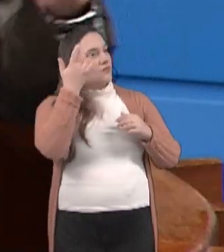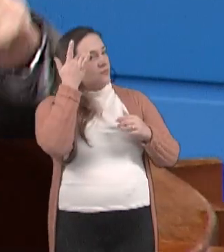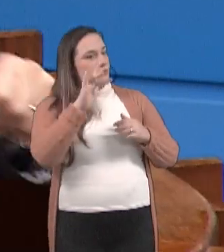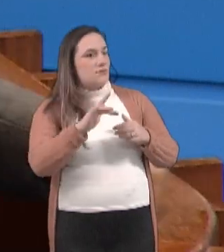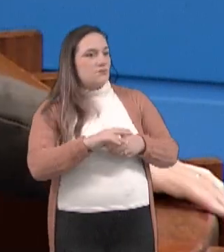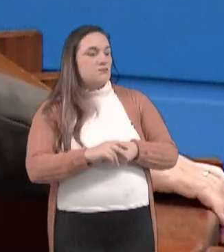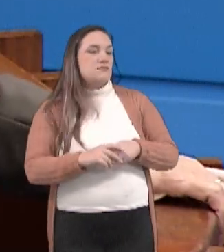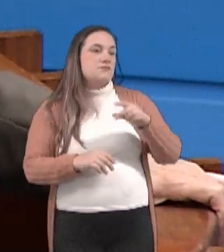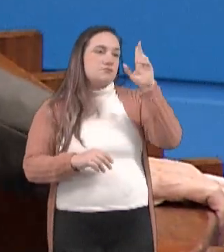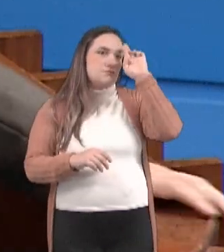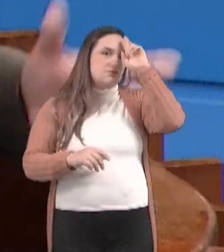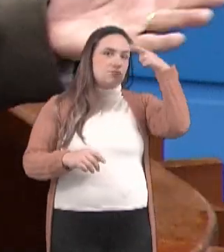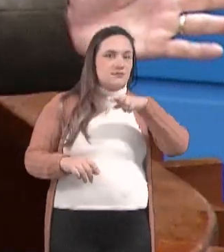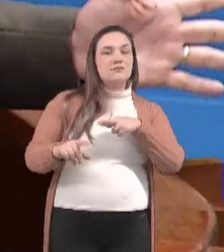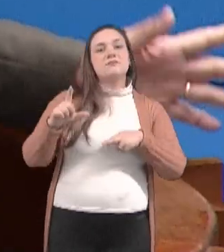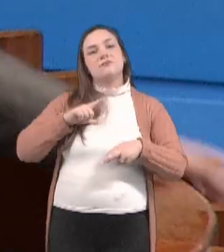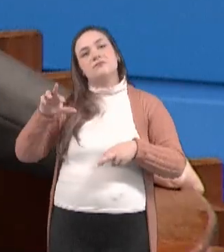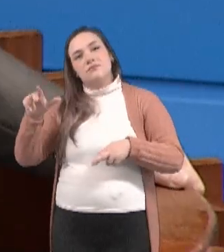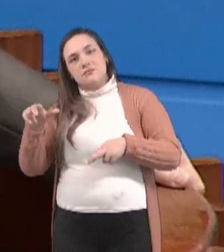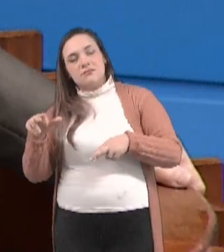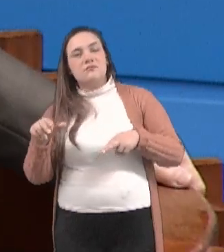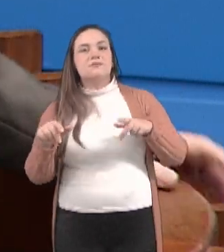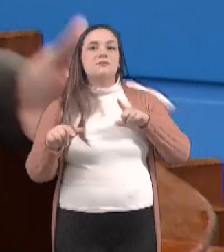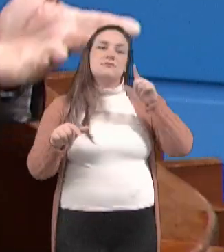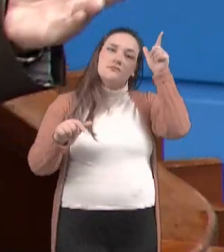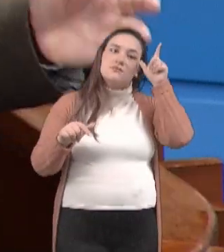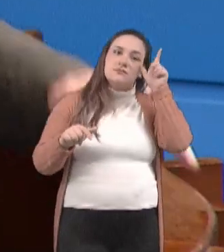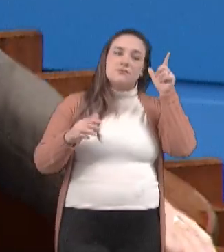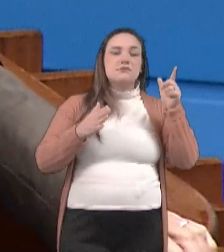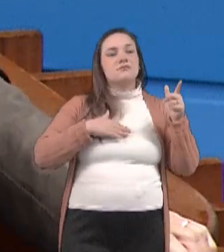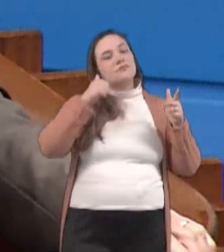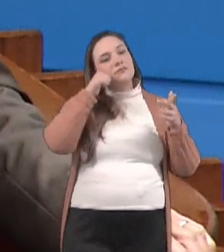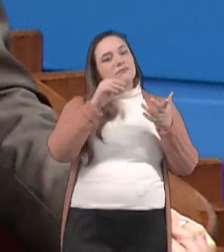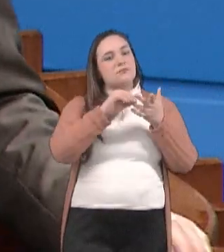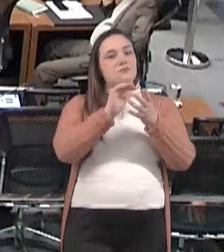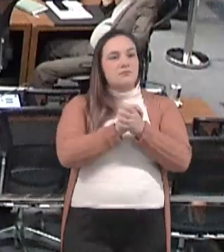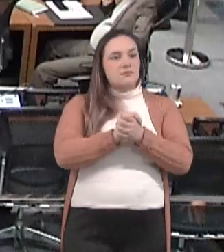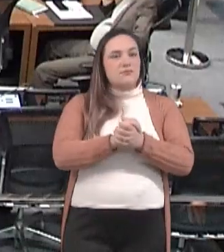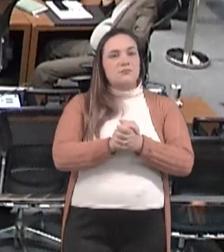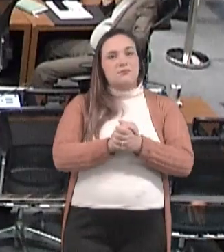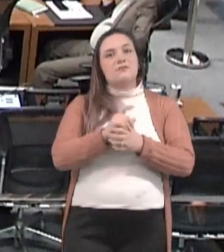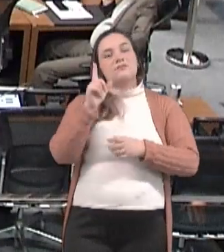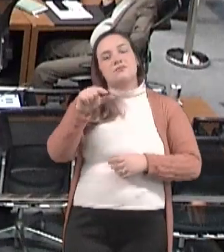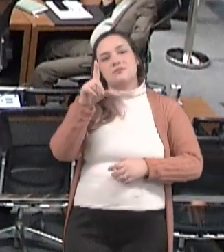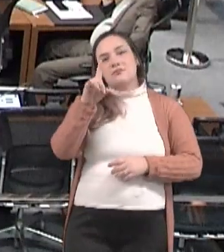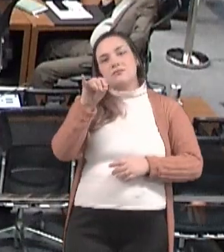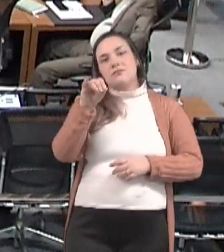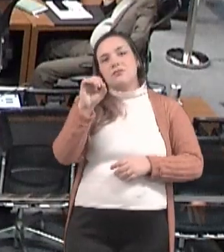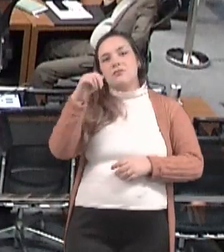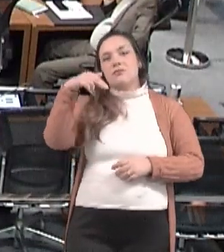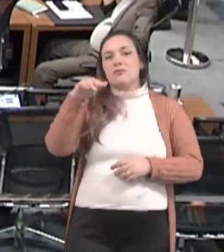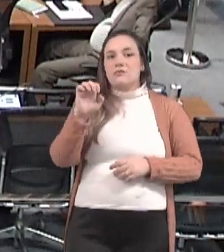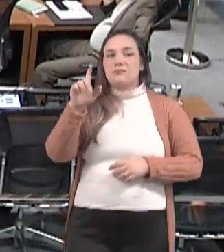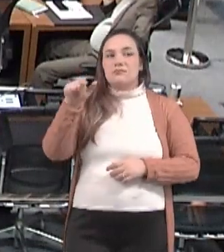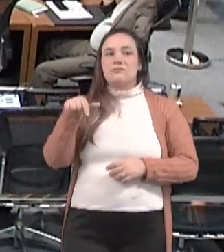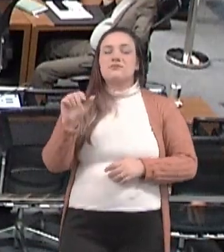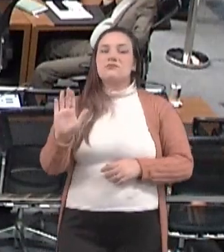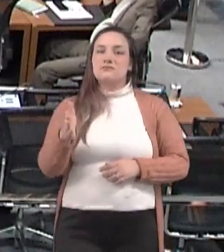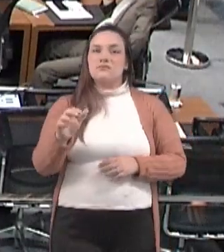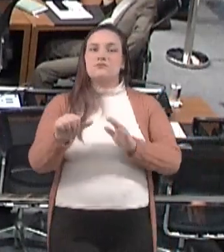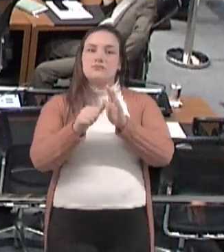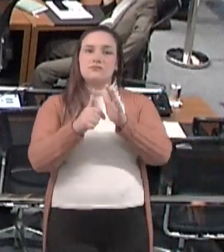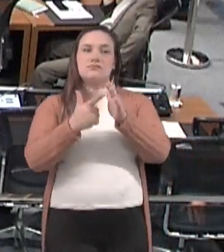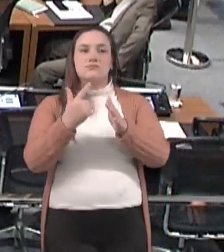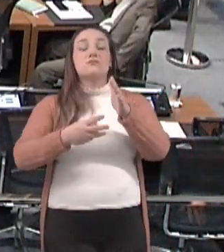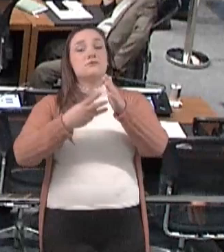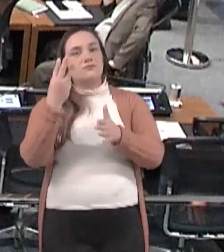porque o Rinaldo teve a irmã dele. Eu tive a Dione, que já foi deputada aqui durante 2 mandatos, e um terceiro